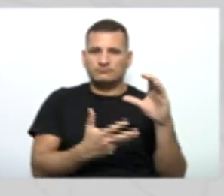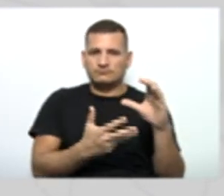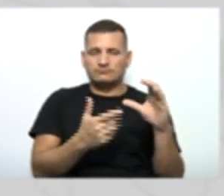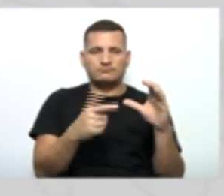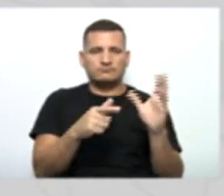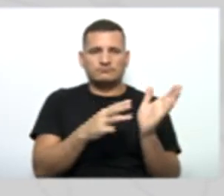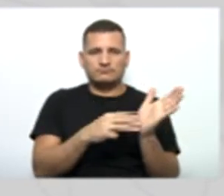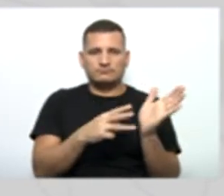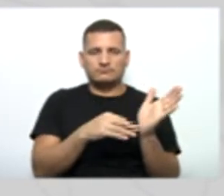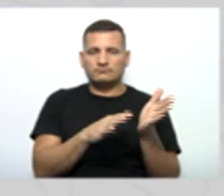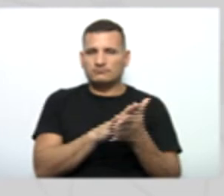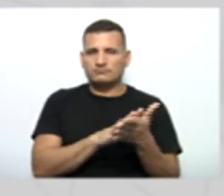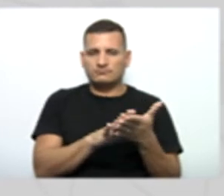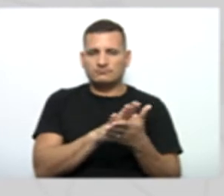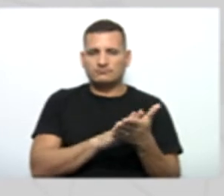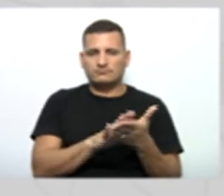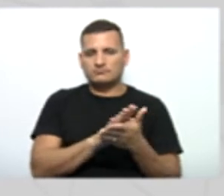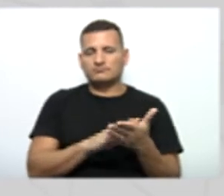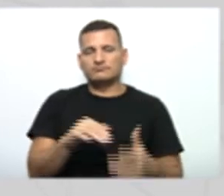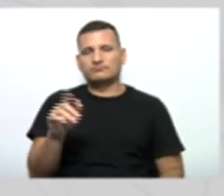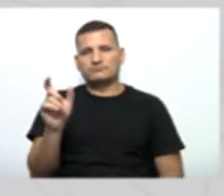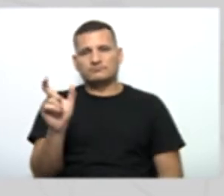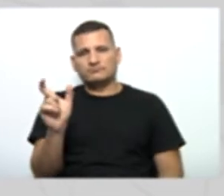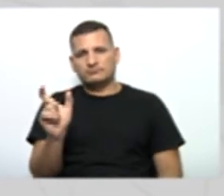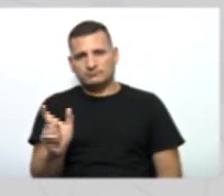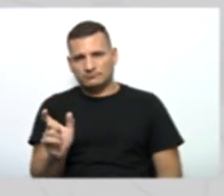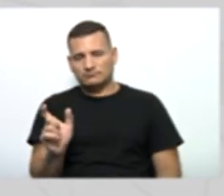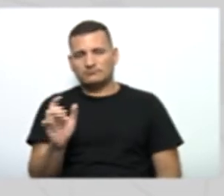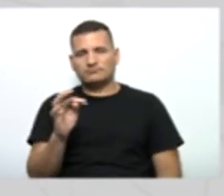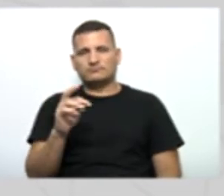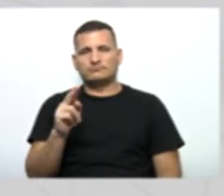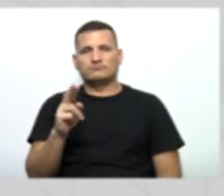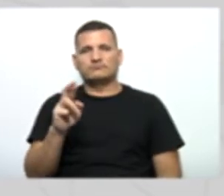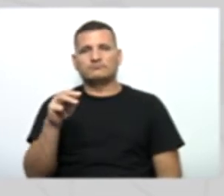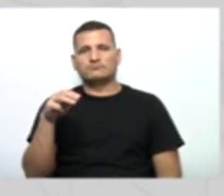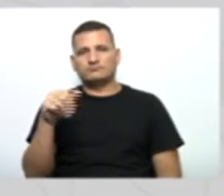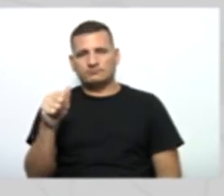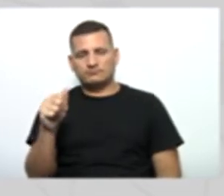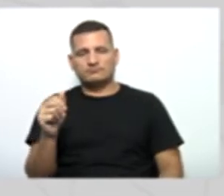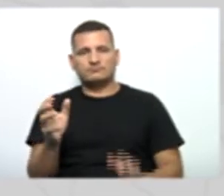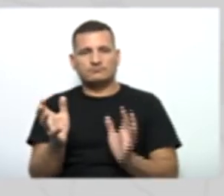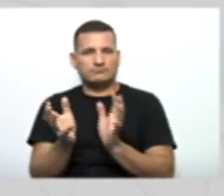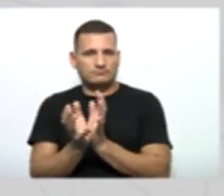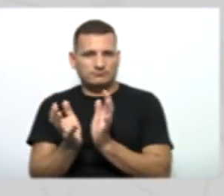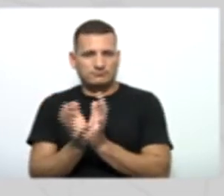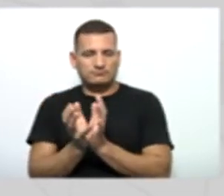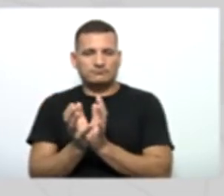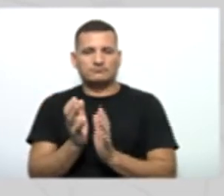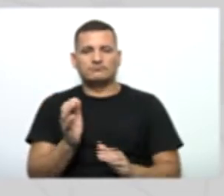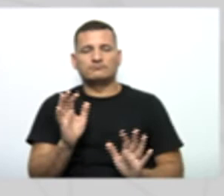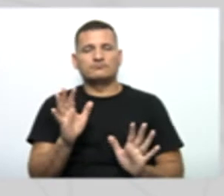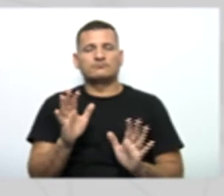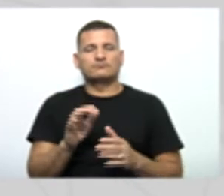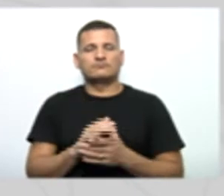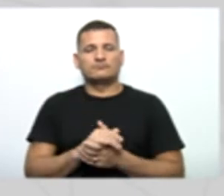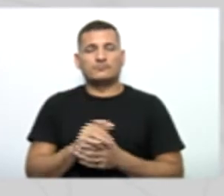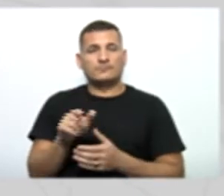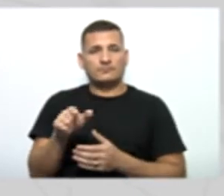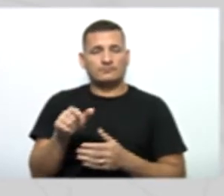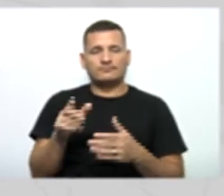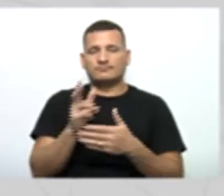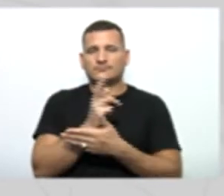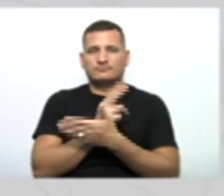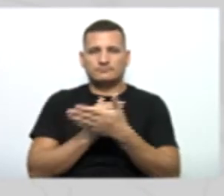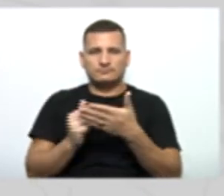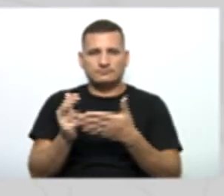método. E a classe turma. Então, vamos supor que esse é um diagrama onde você